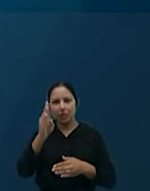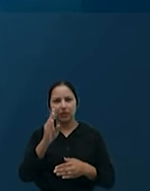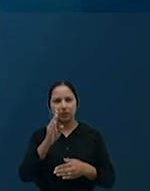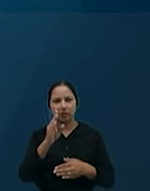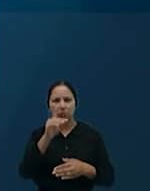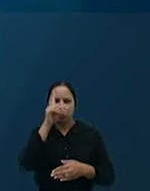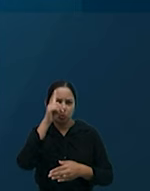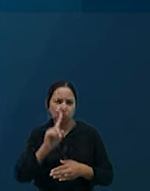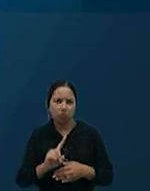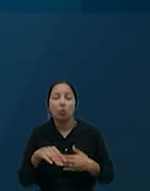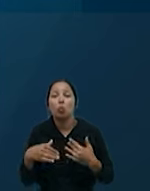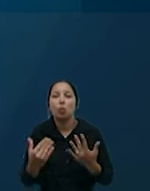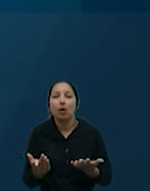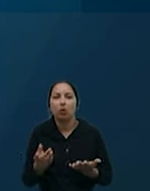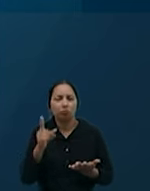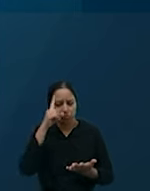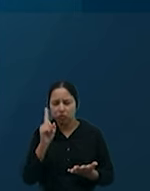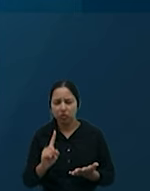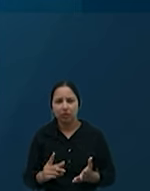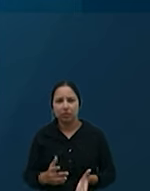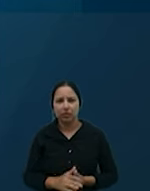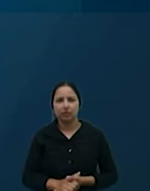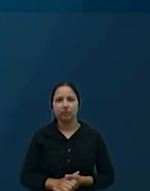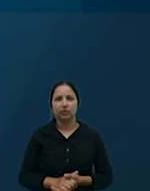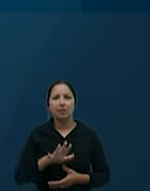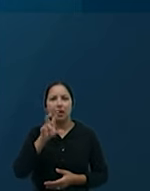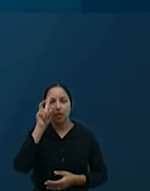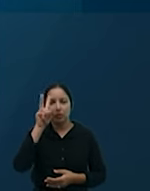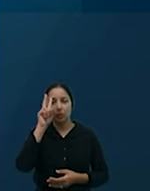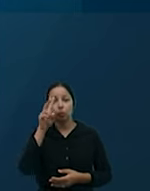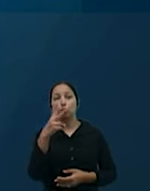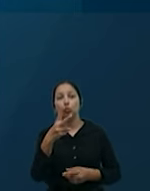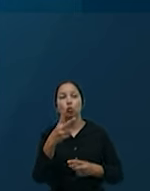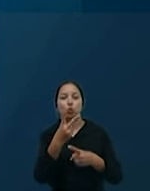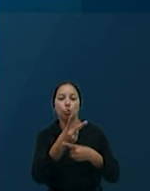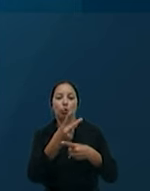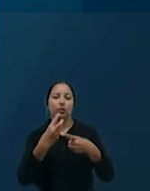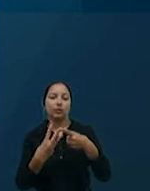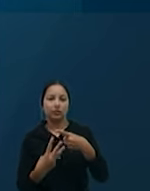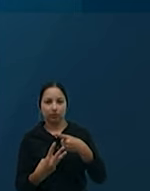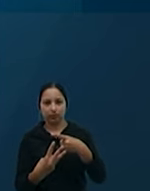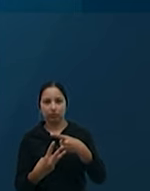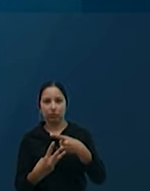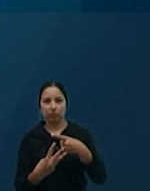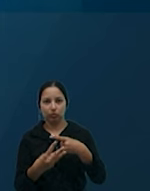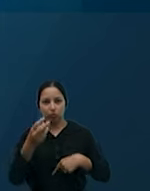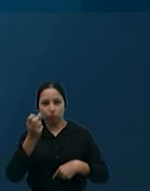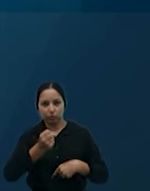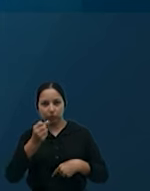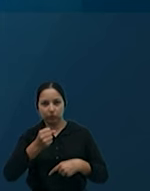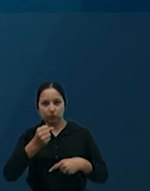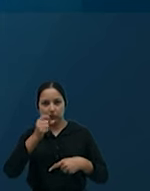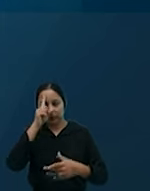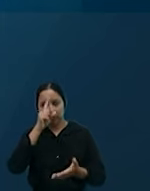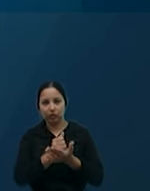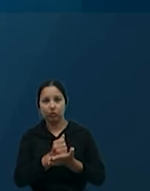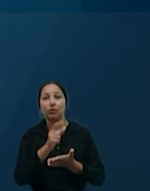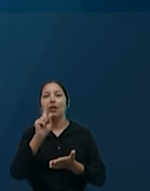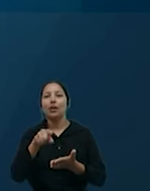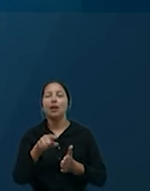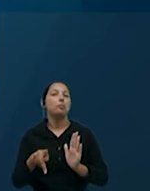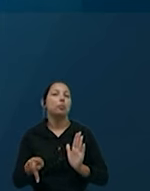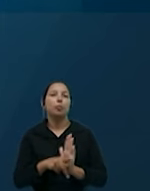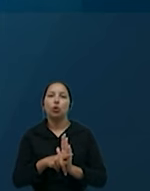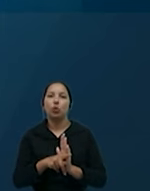é. Lembrando, 2/3 dos benefícios indeferidos são pelo robô. Excelências, o